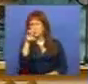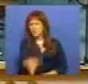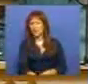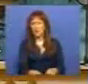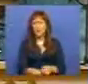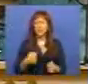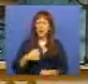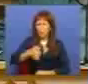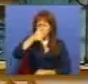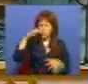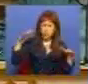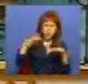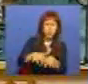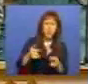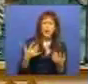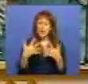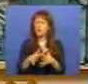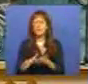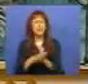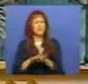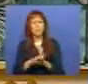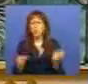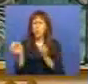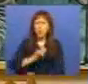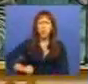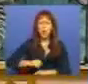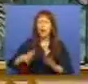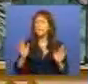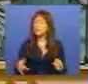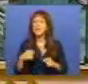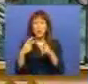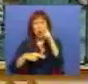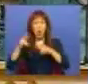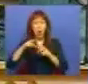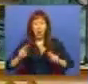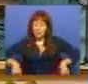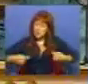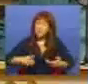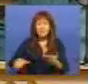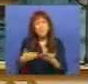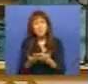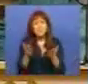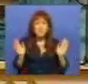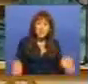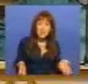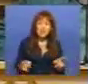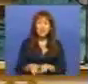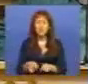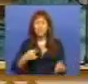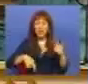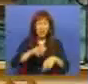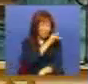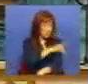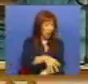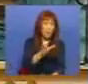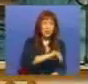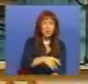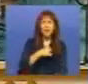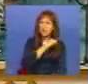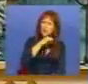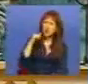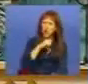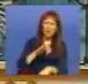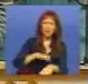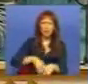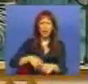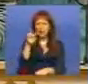estão sobrelotados, não têm infraestruturas básicas, precisariam de obras e de reabilitação. São os mais pobres quem mais sofre